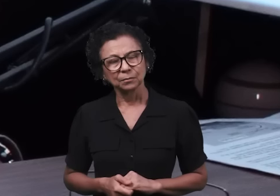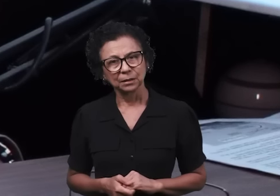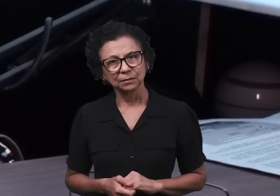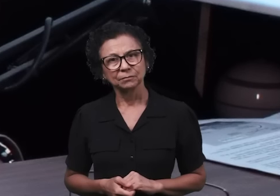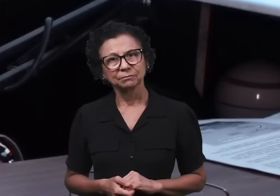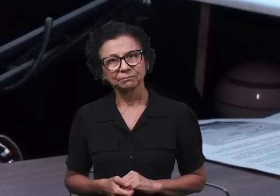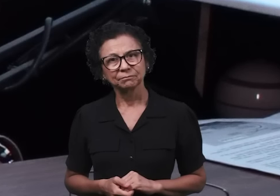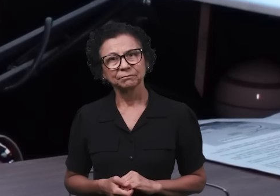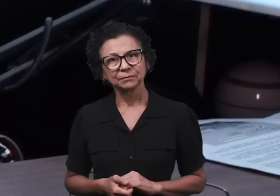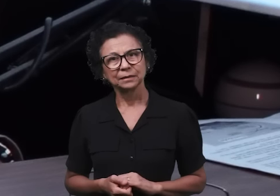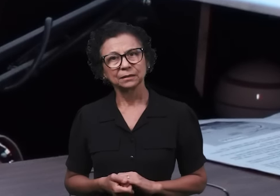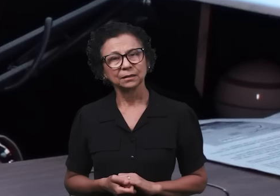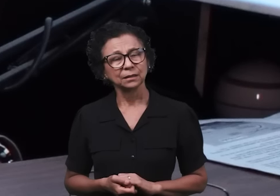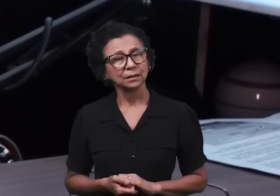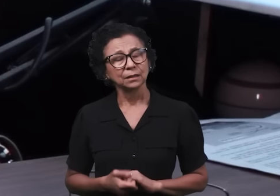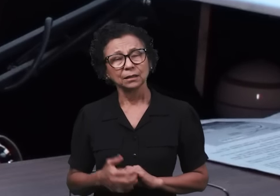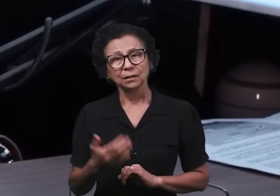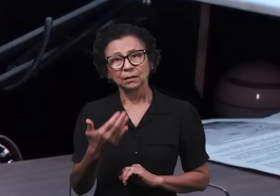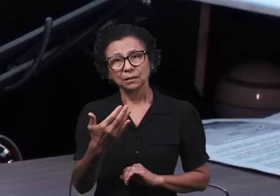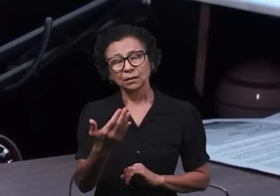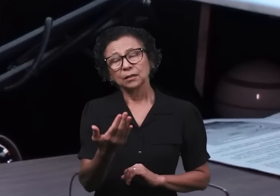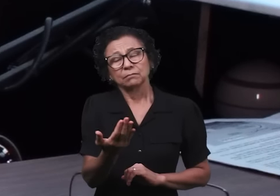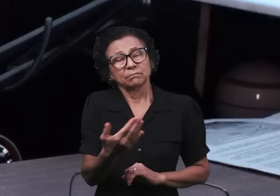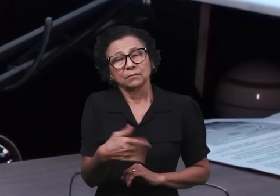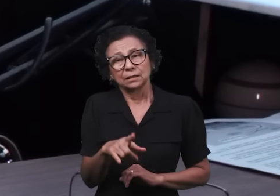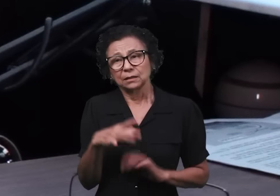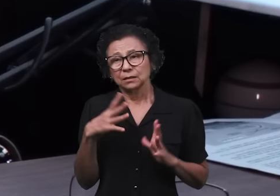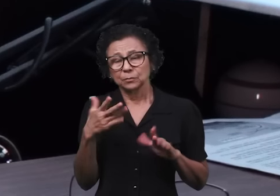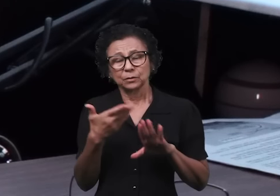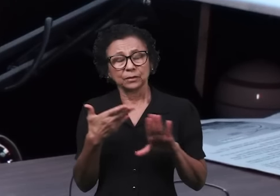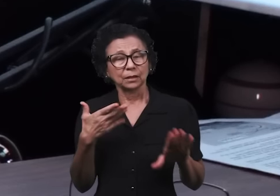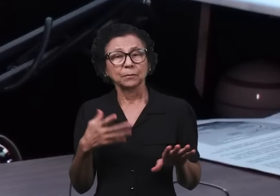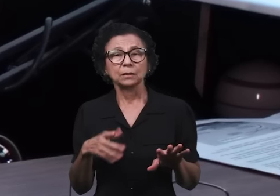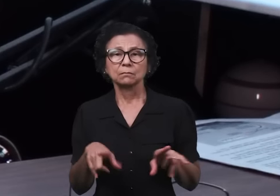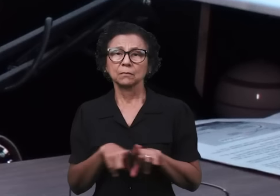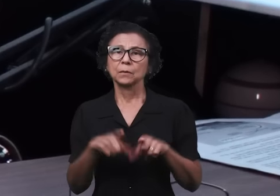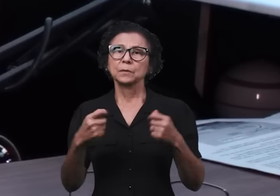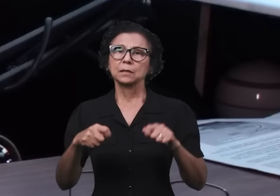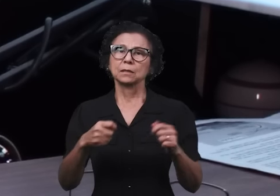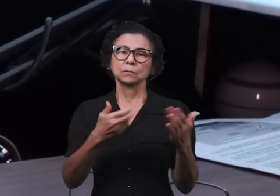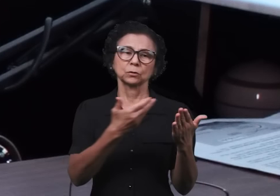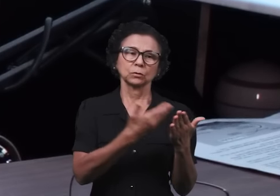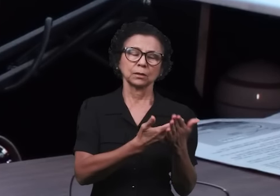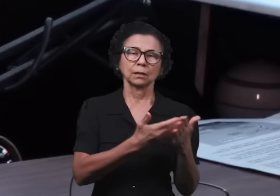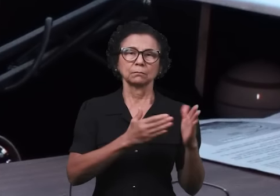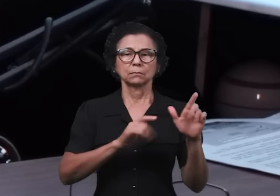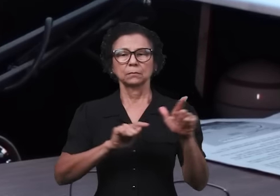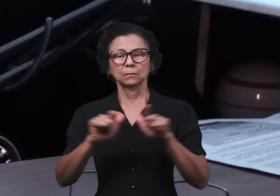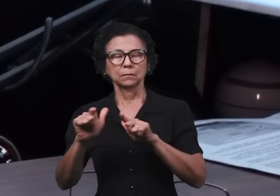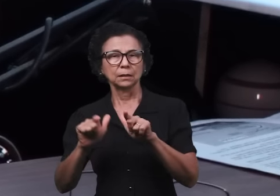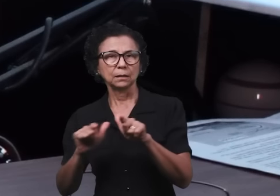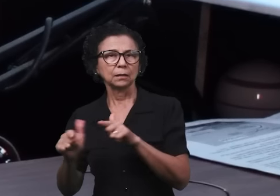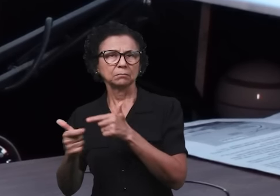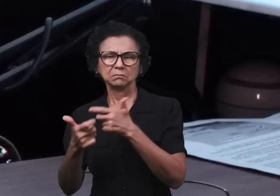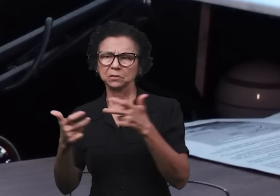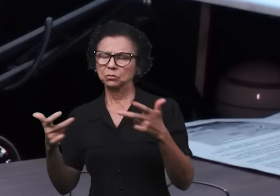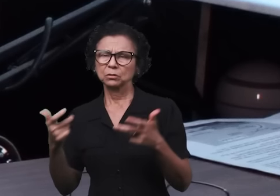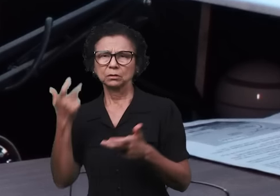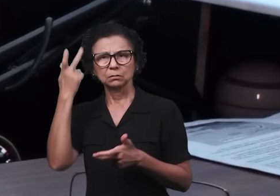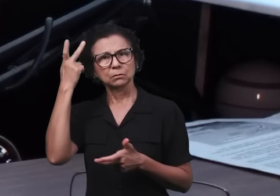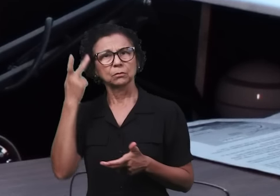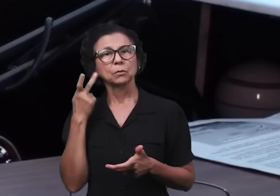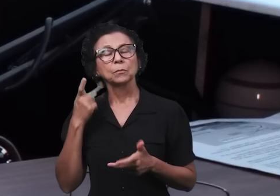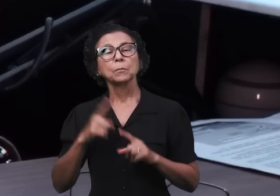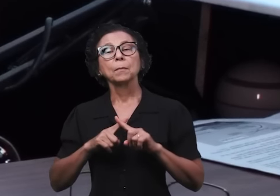sem razão. Todo mundo vive com razão, nós temos que trabalhar, temos que estudar, temos que fazer as nossas atividades, mas a razão, como foi